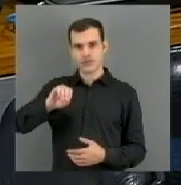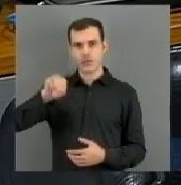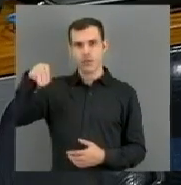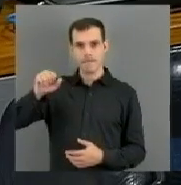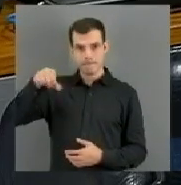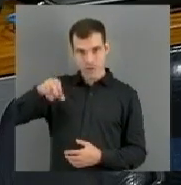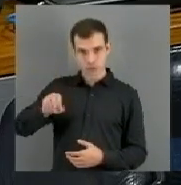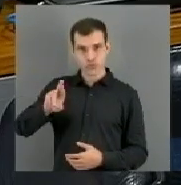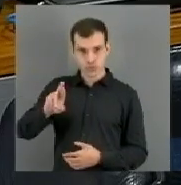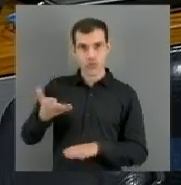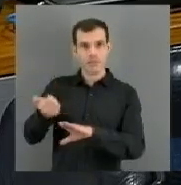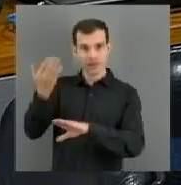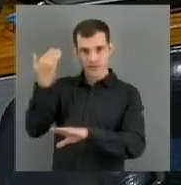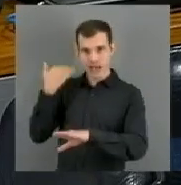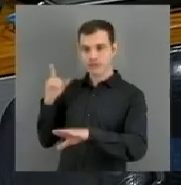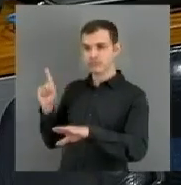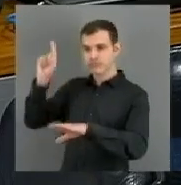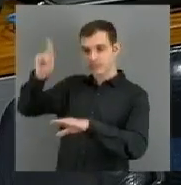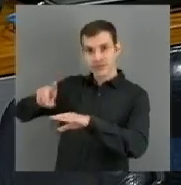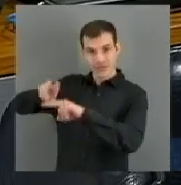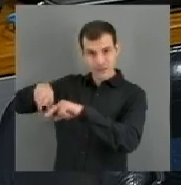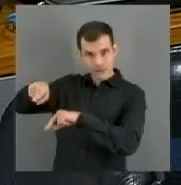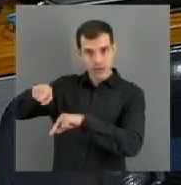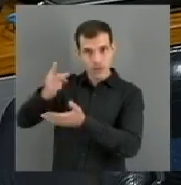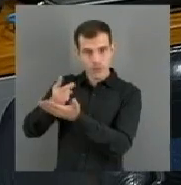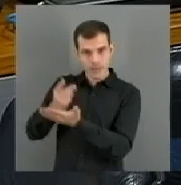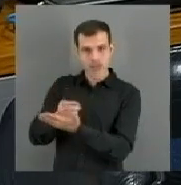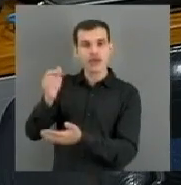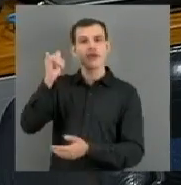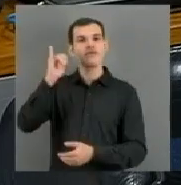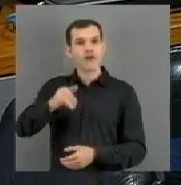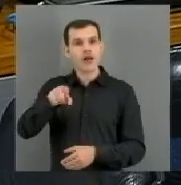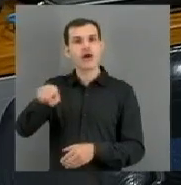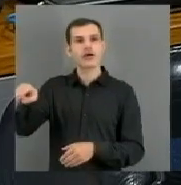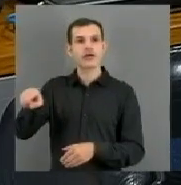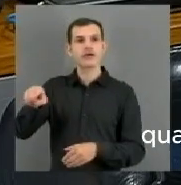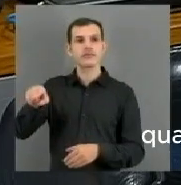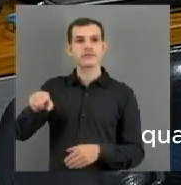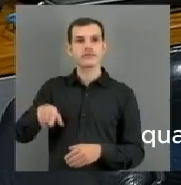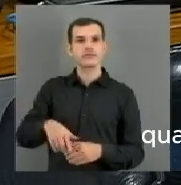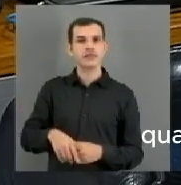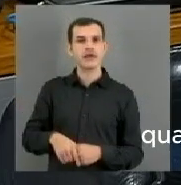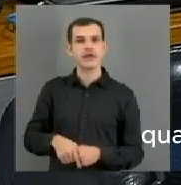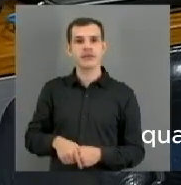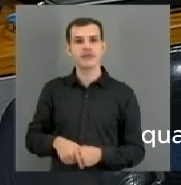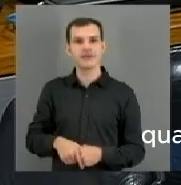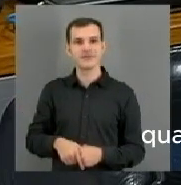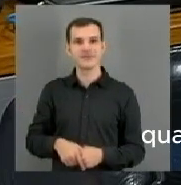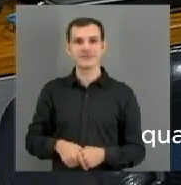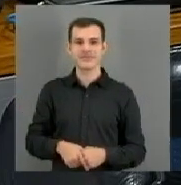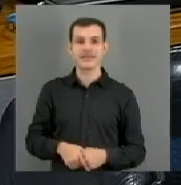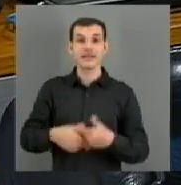afirmou aqui nessa CPI que o senhor tinha dito que foi abordado tanto pelo gabinete quanto pelo próprio deputado